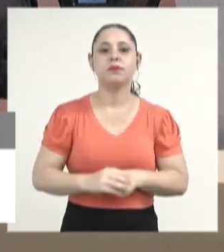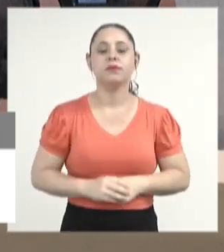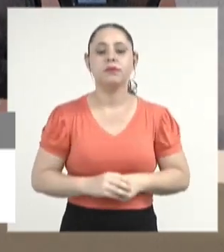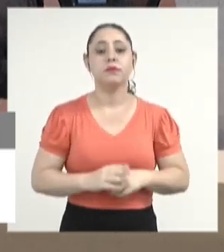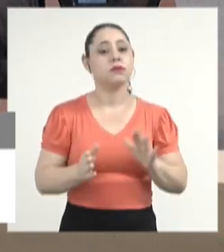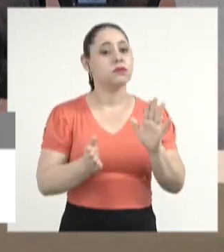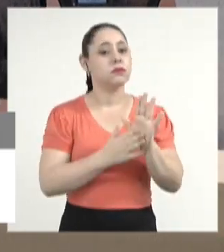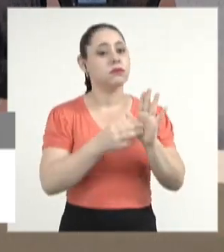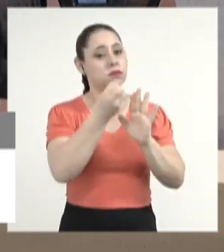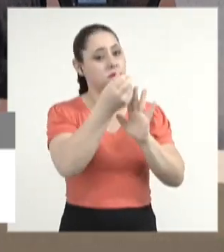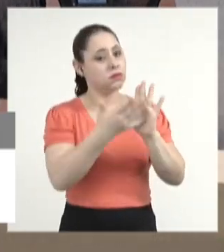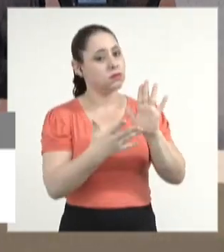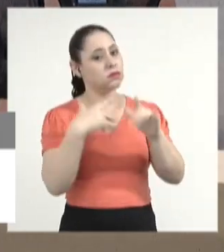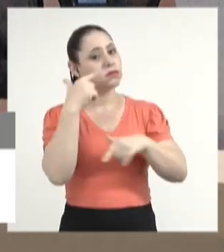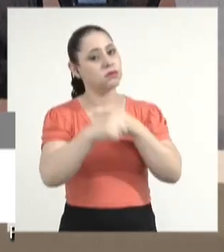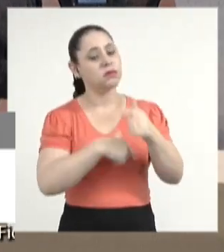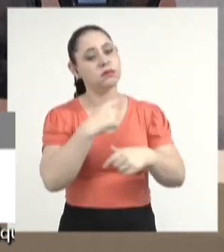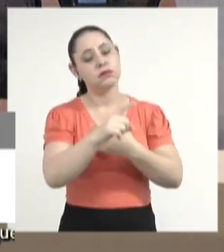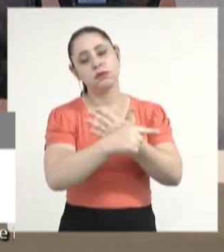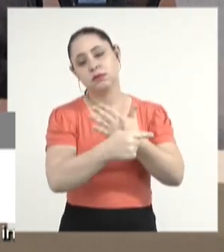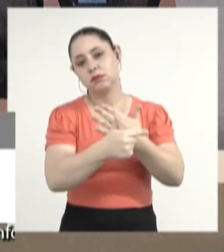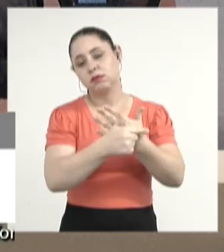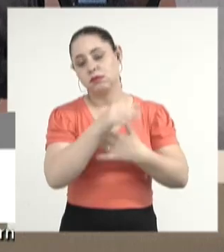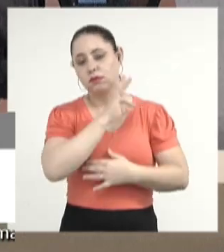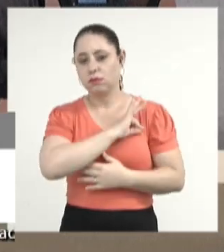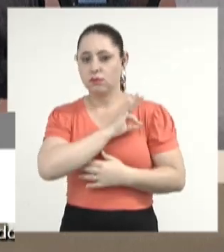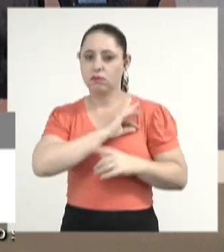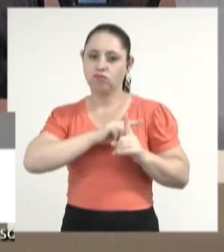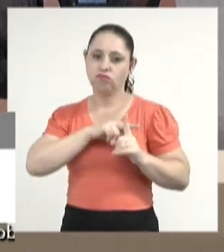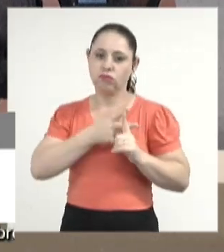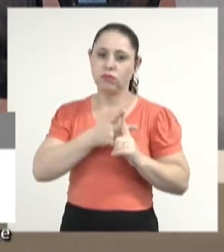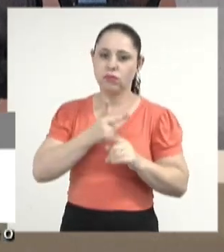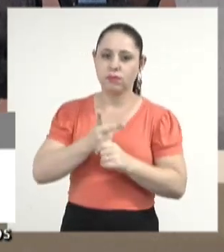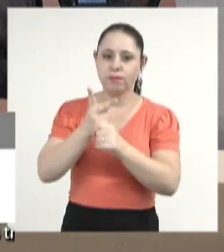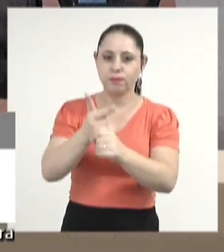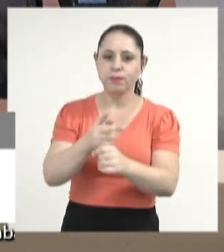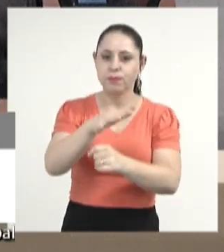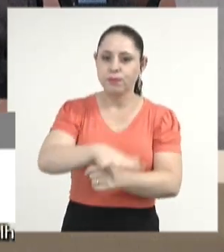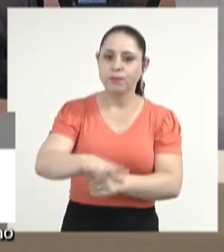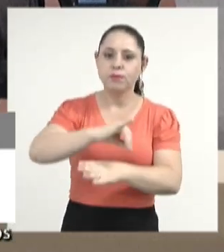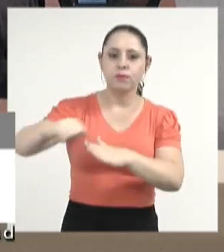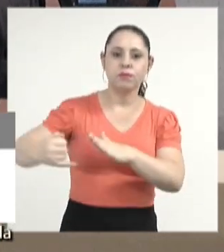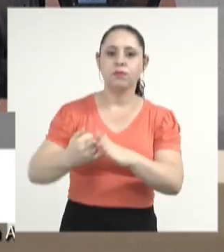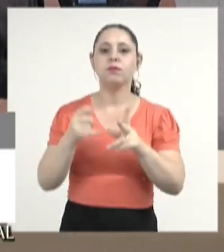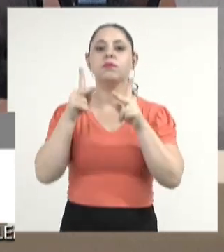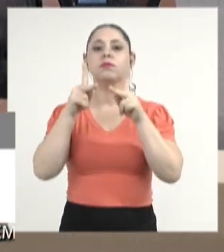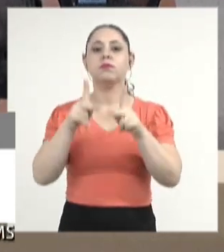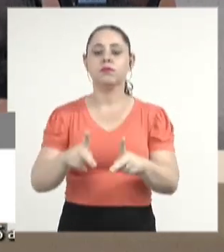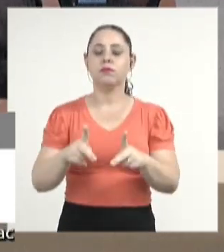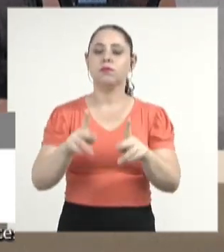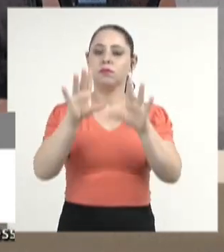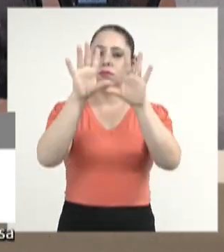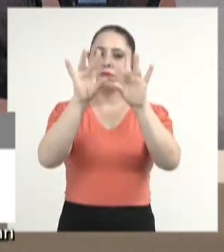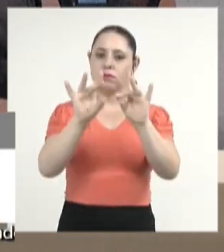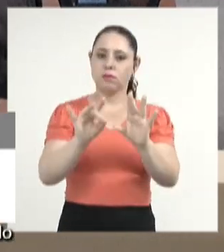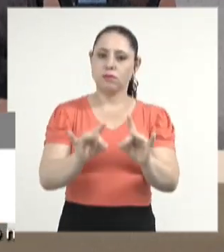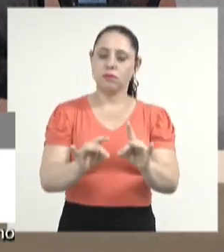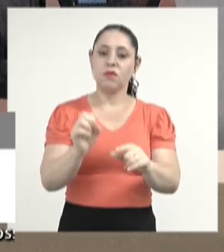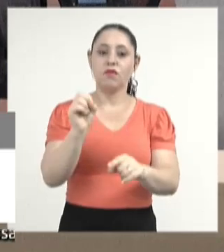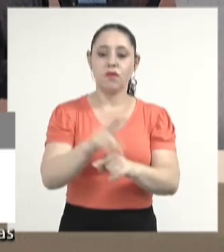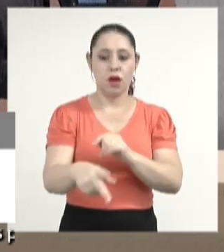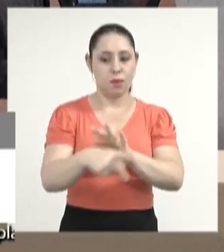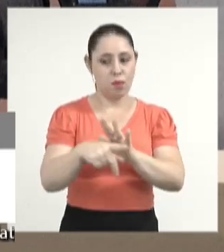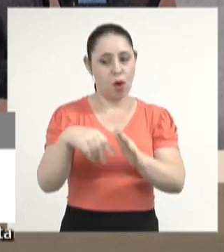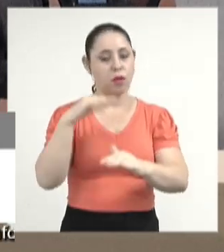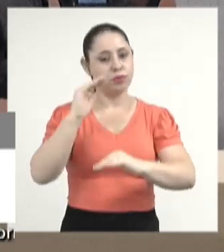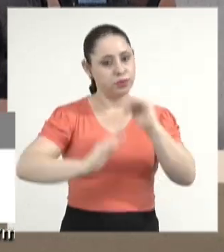proposição dispõe sobre atributos e sistemas remuneratórios do procurador de entidades públicas, estabelece que os cargos dessa